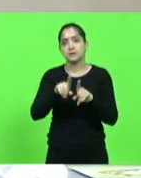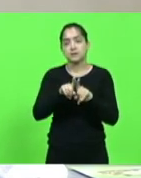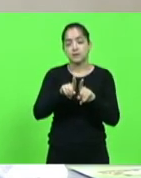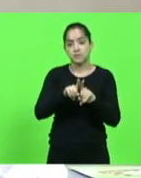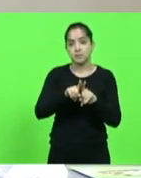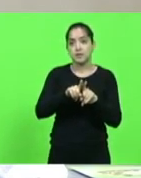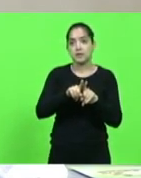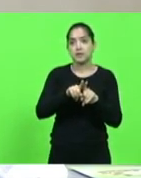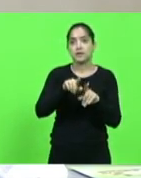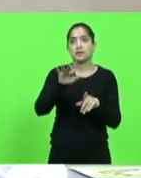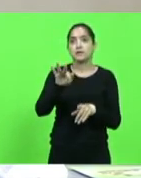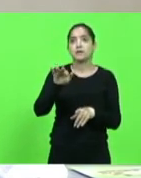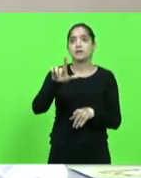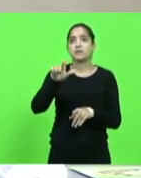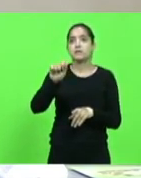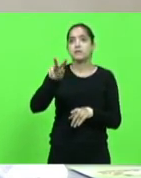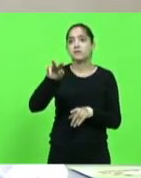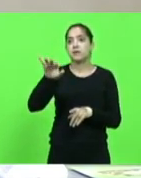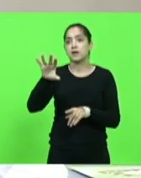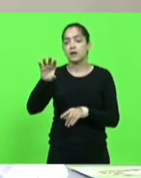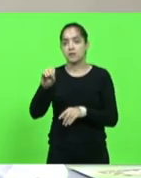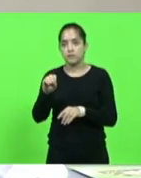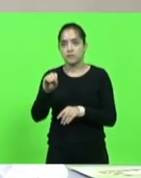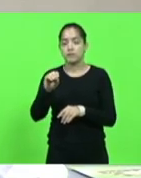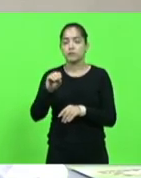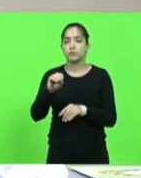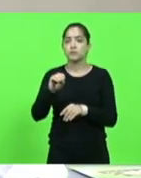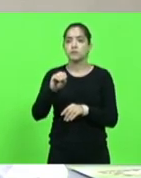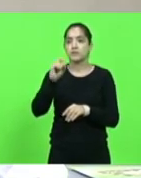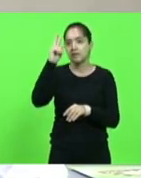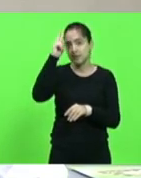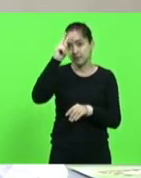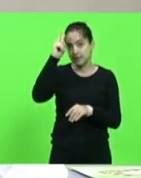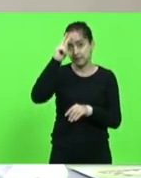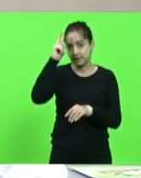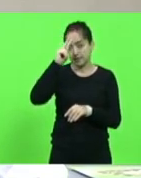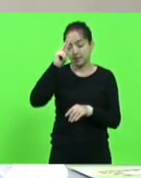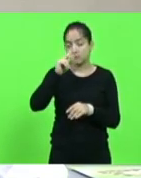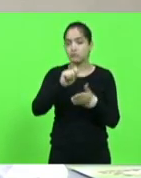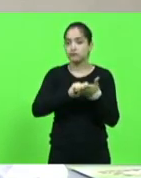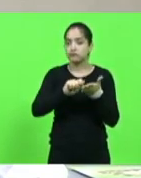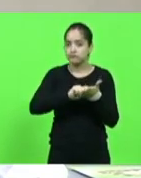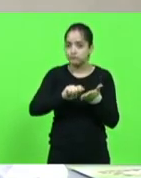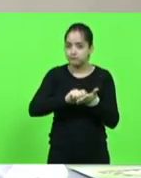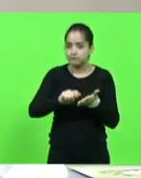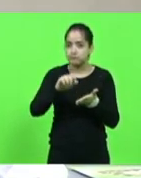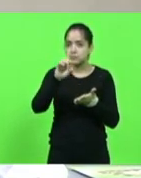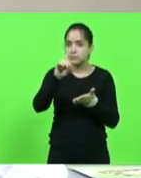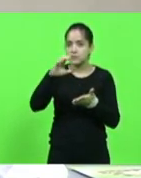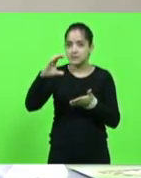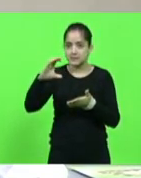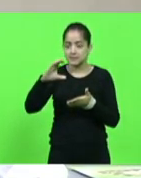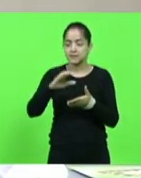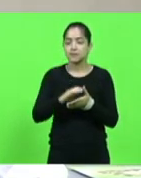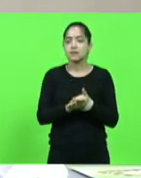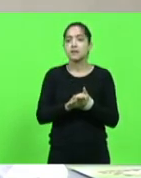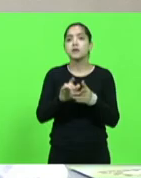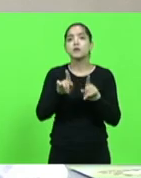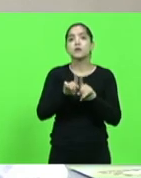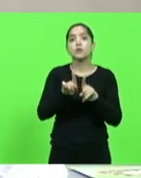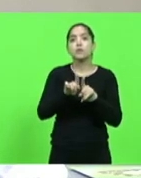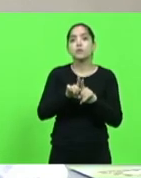cronista Flávio José Cardoso, de que lembro de crônicas do Diário Catarinense, bem como de